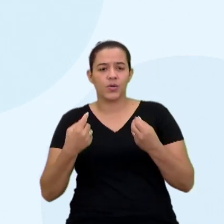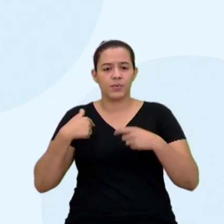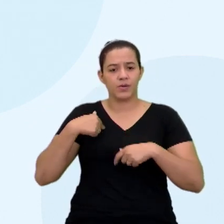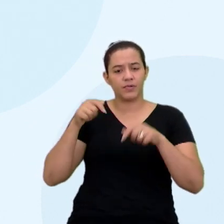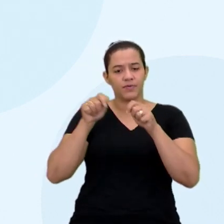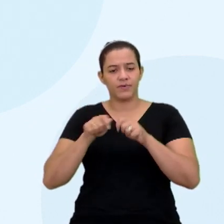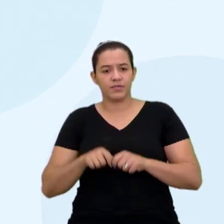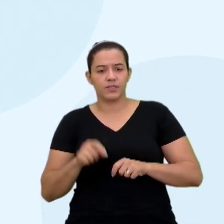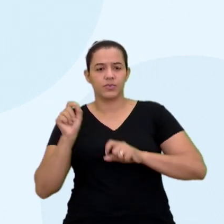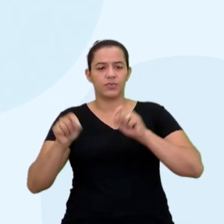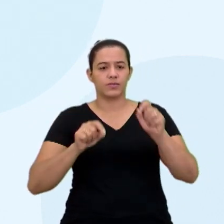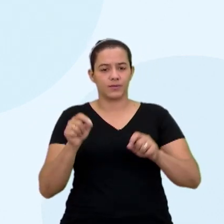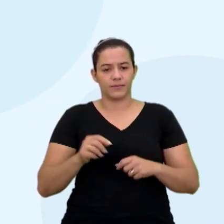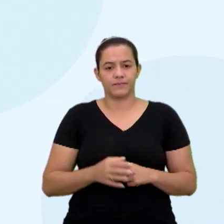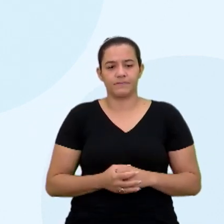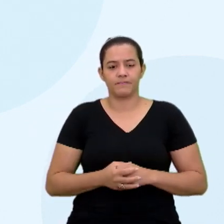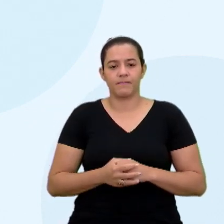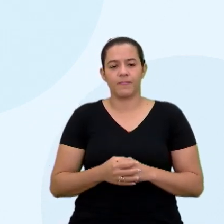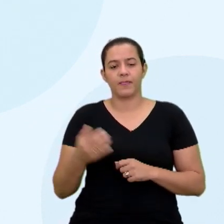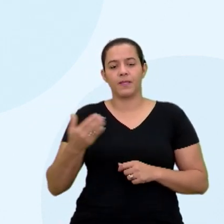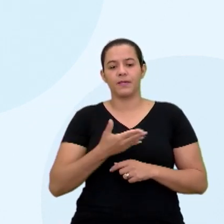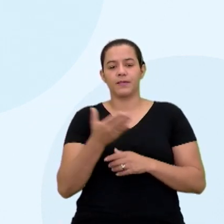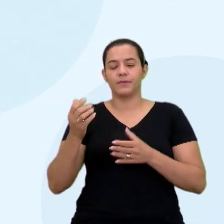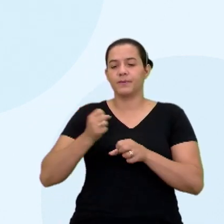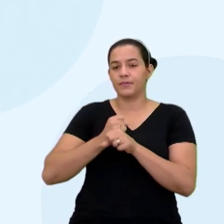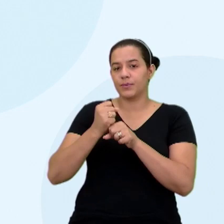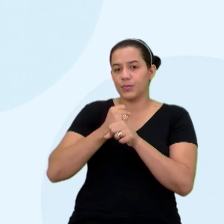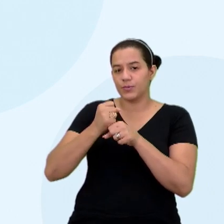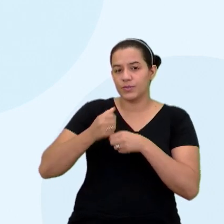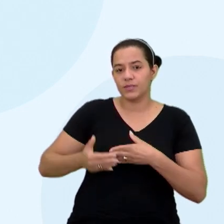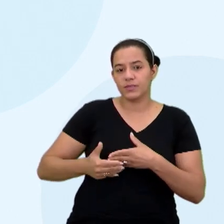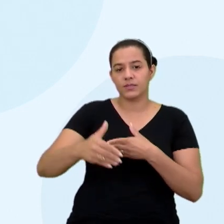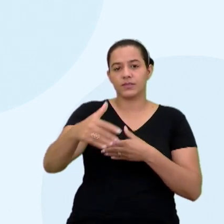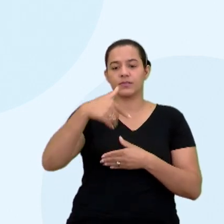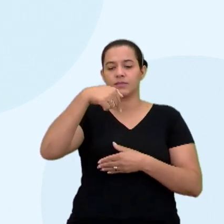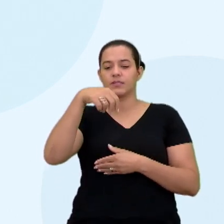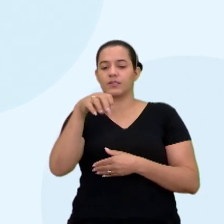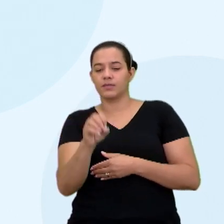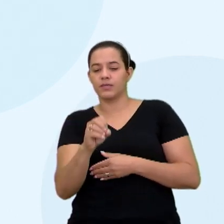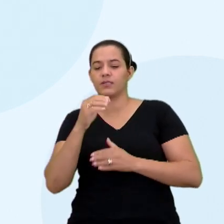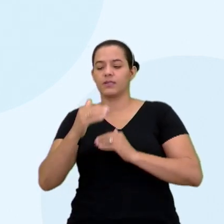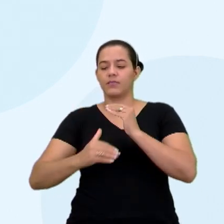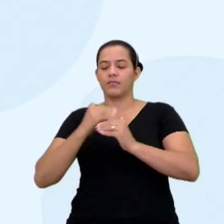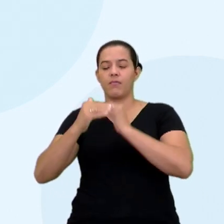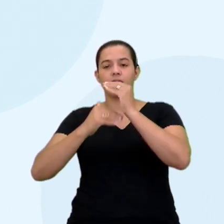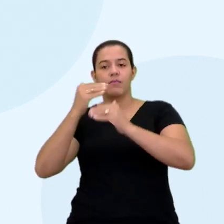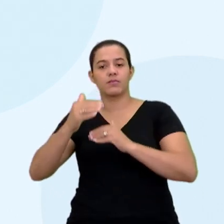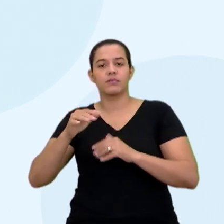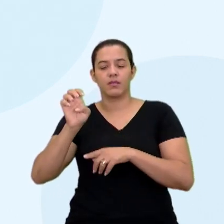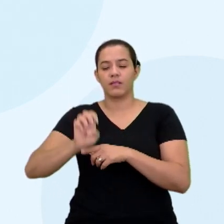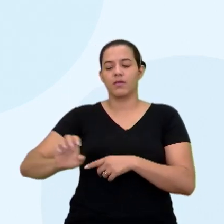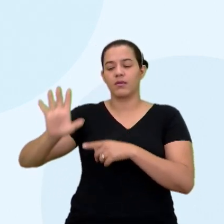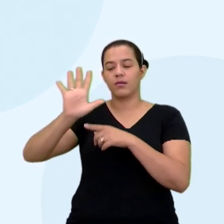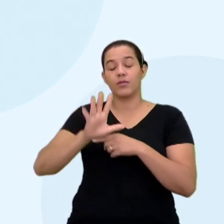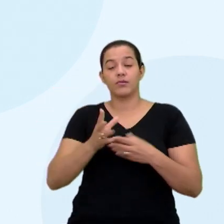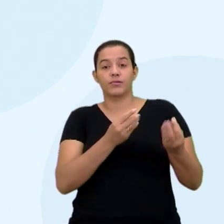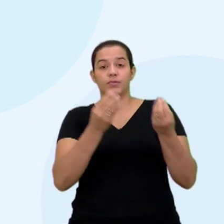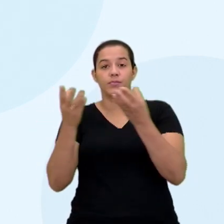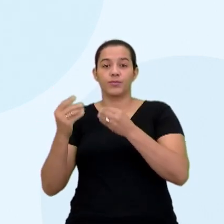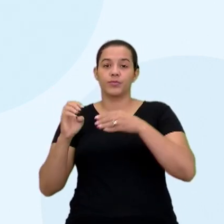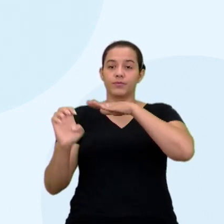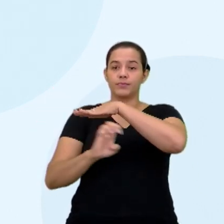né? E aí, ao longo dos anos 70, isso vai avançar na Europa, aí tem muito empresário